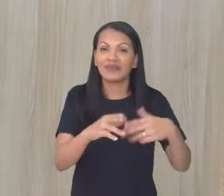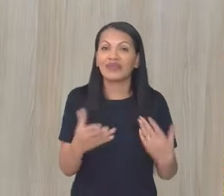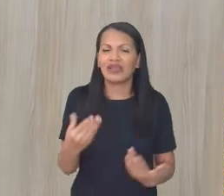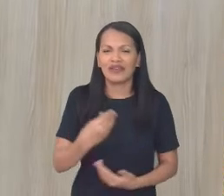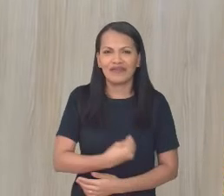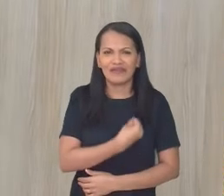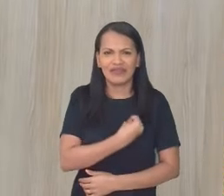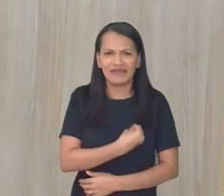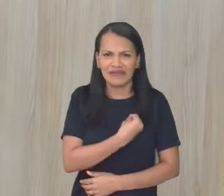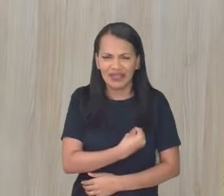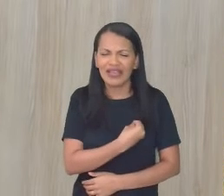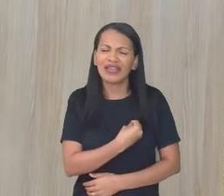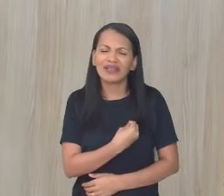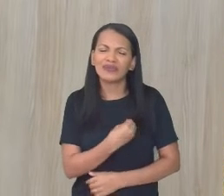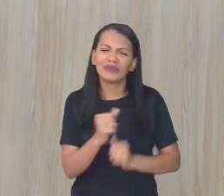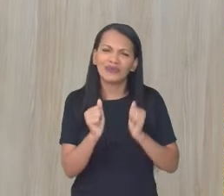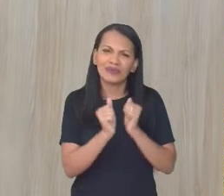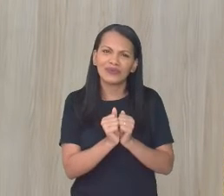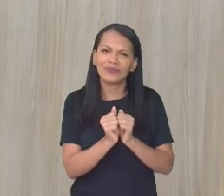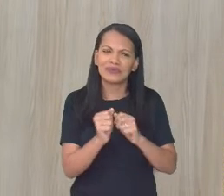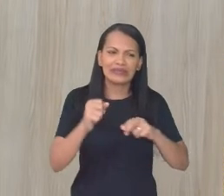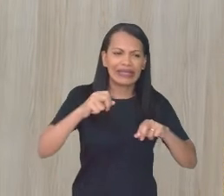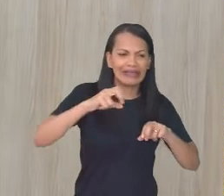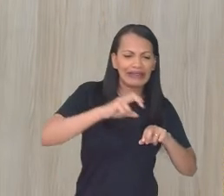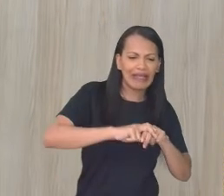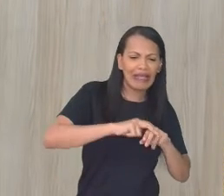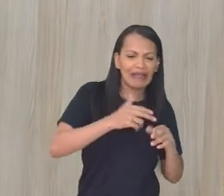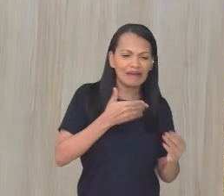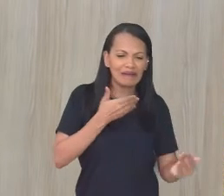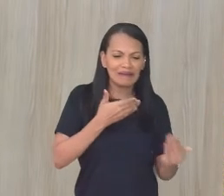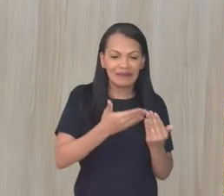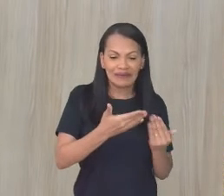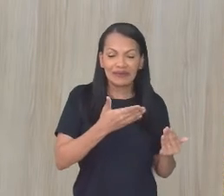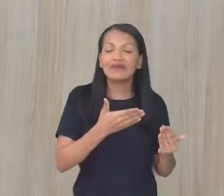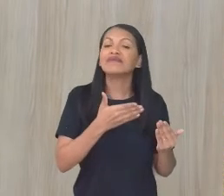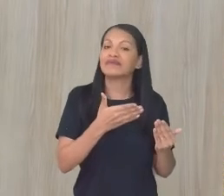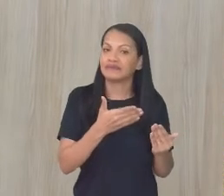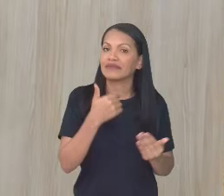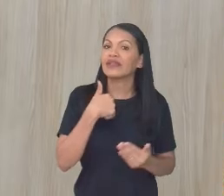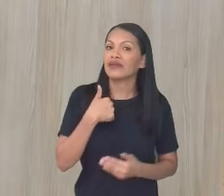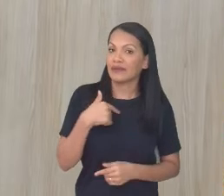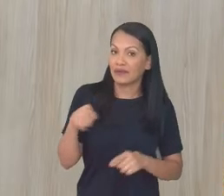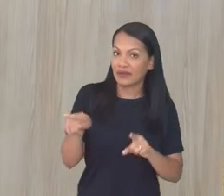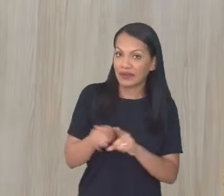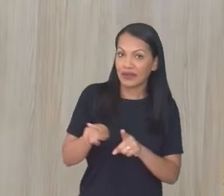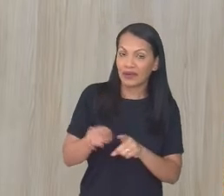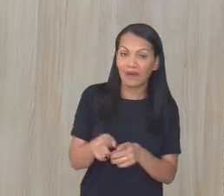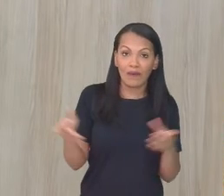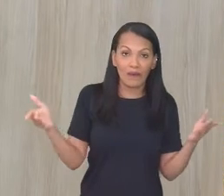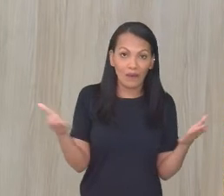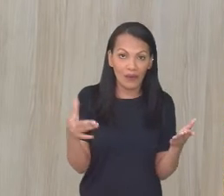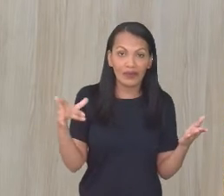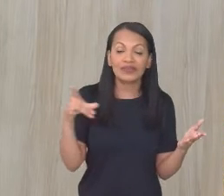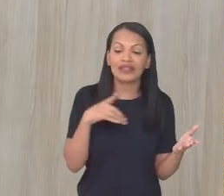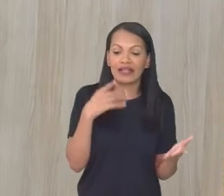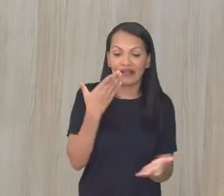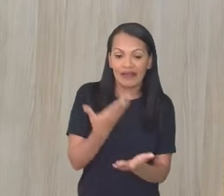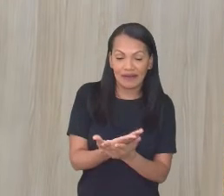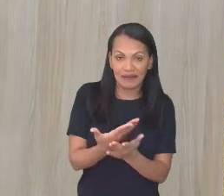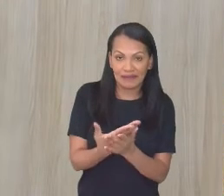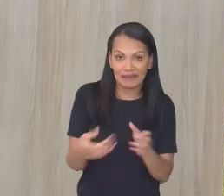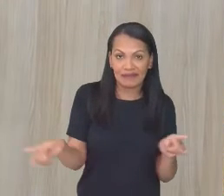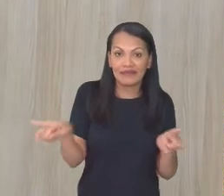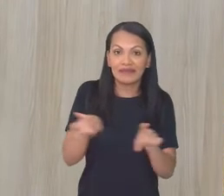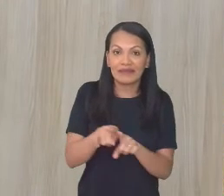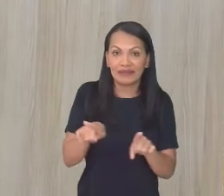está sentado do seu lado, sentada, não é? Do seu lado. E eu tenho o privilégio de dividir essa aula